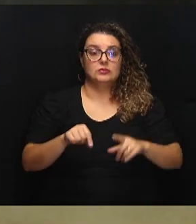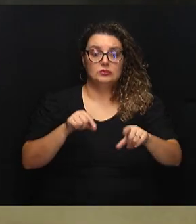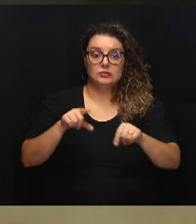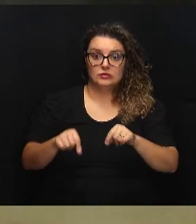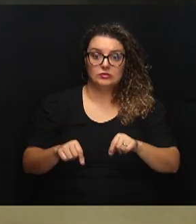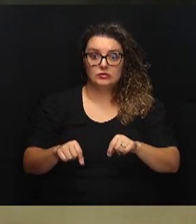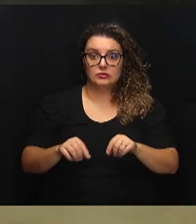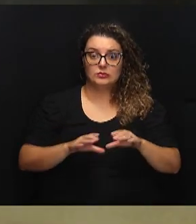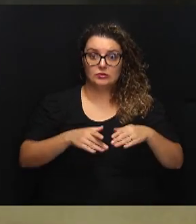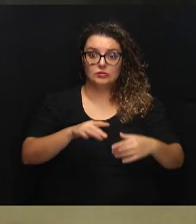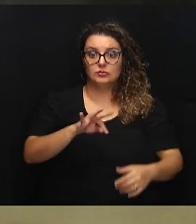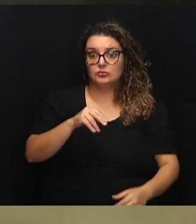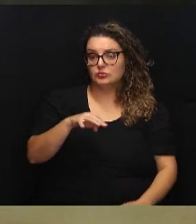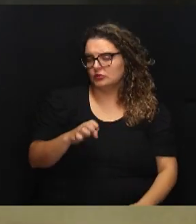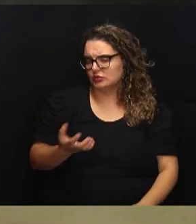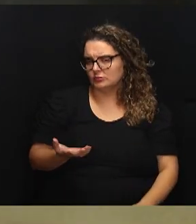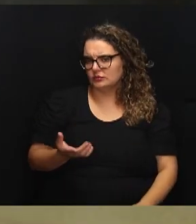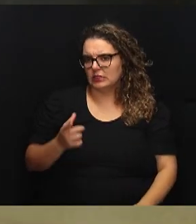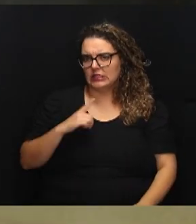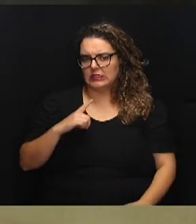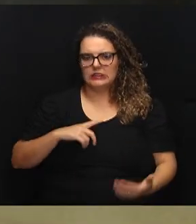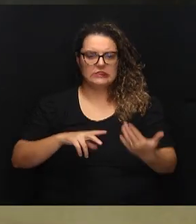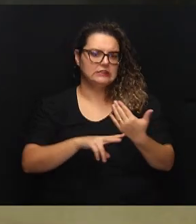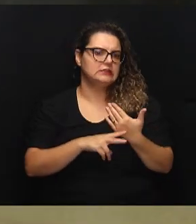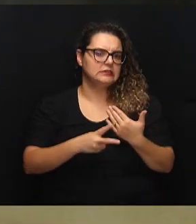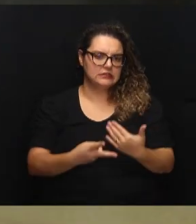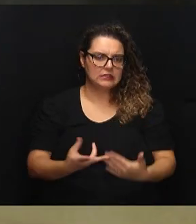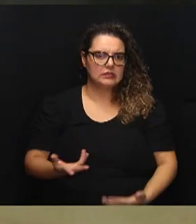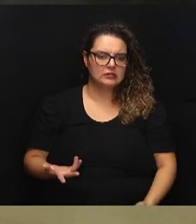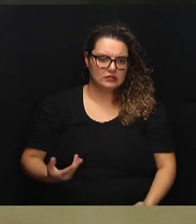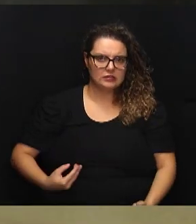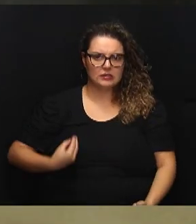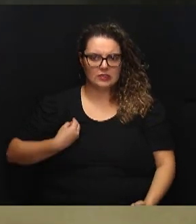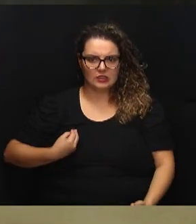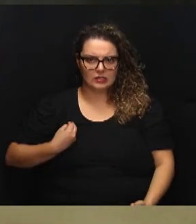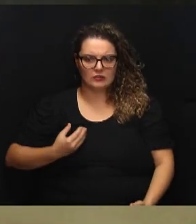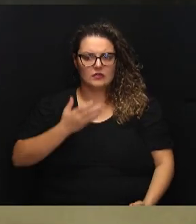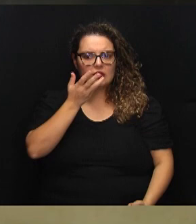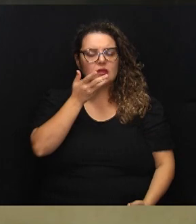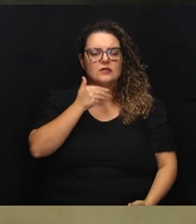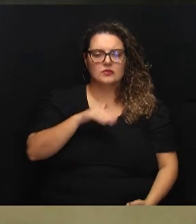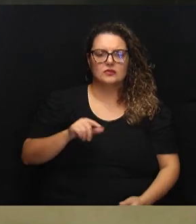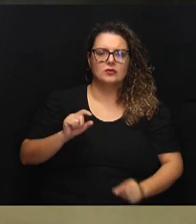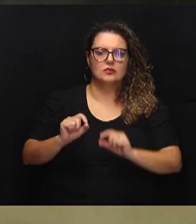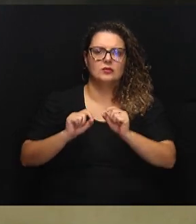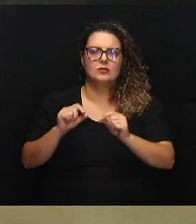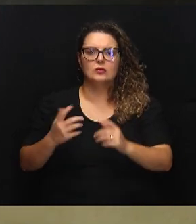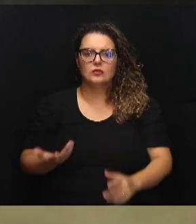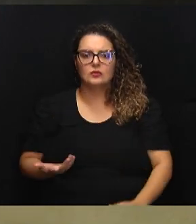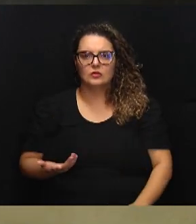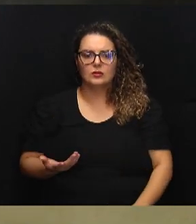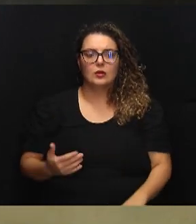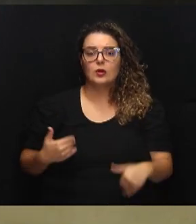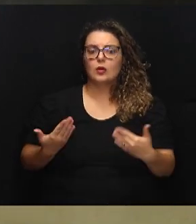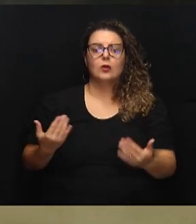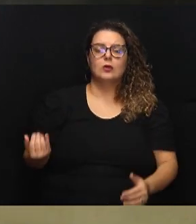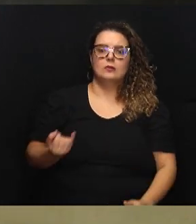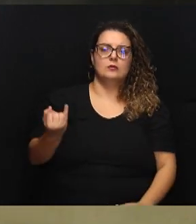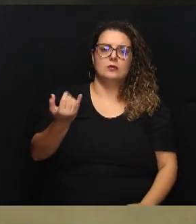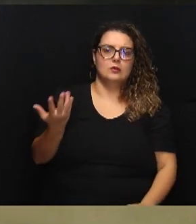time de futebol? Tem impacto, na vida dessa criança? Qual que é a importância